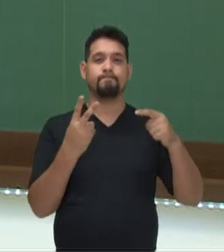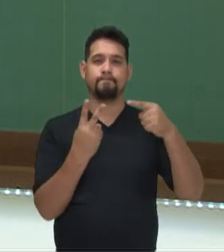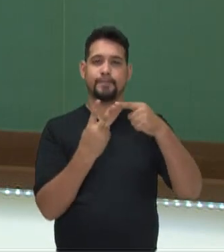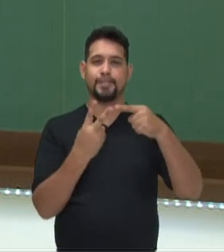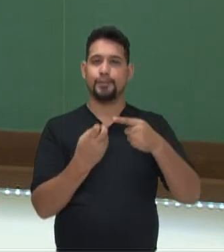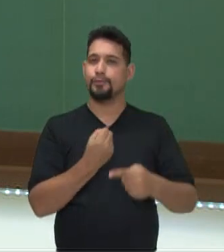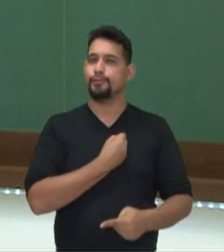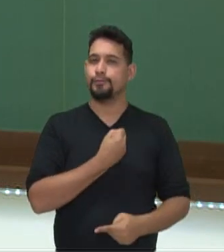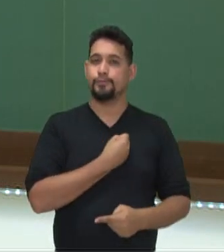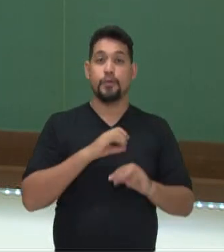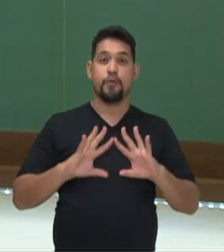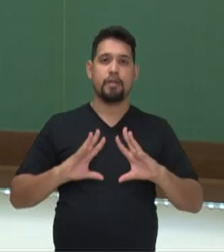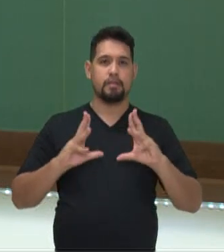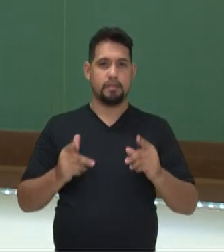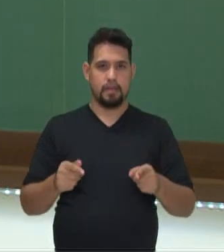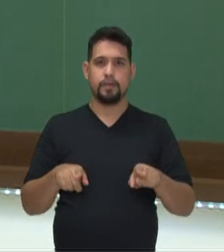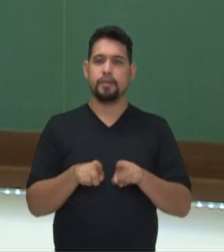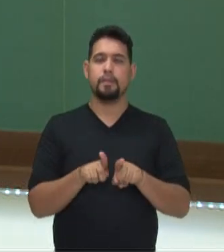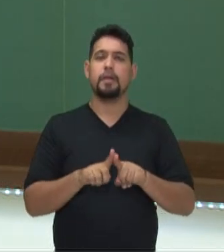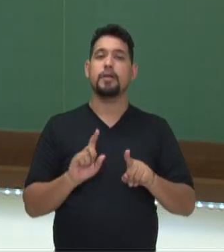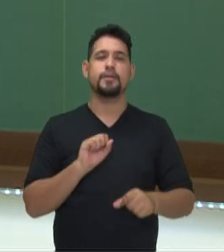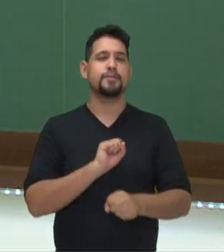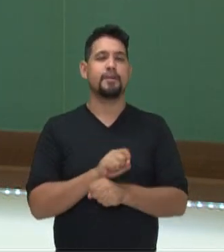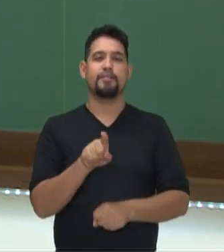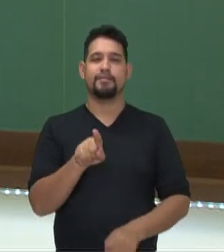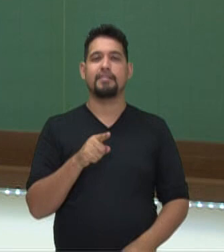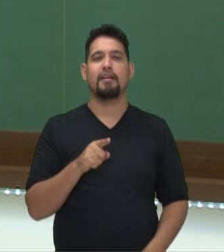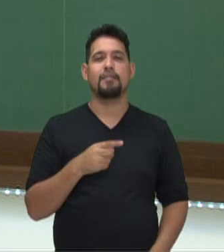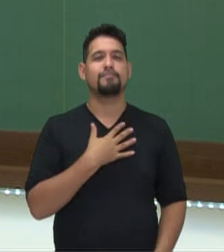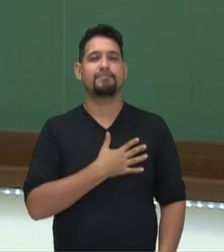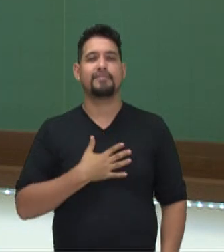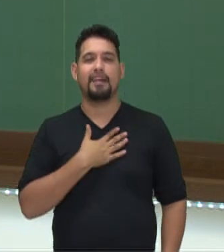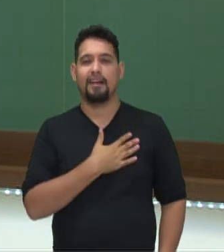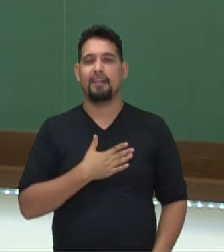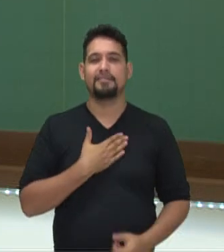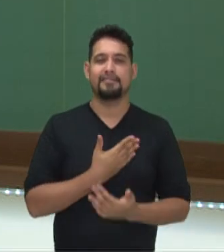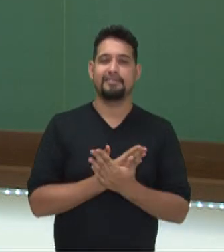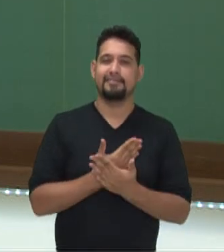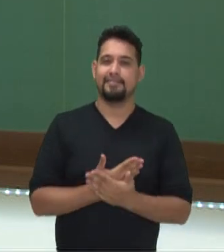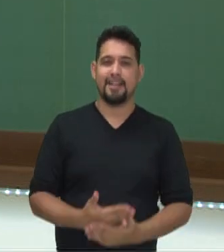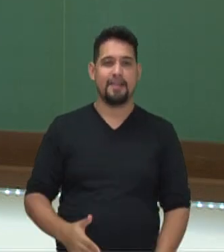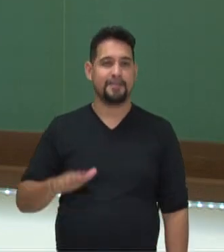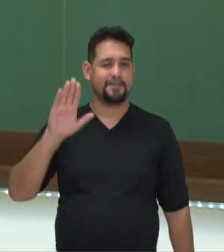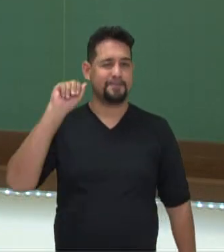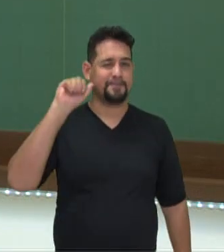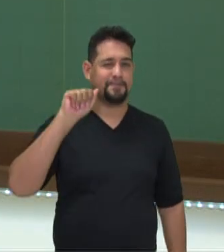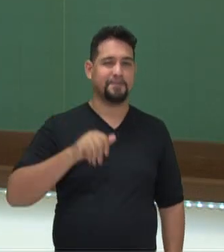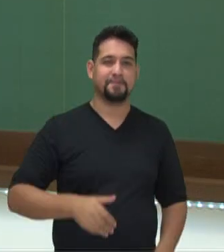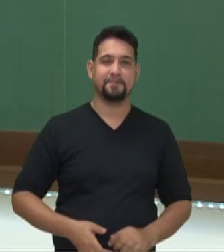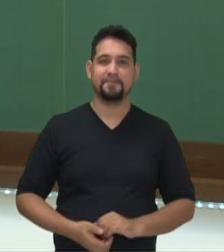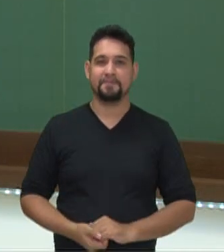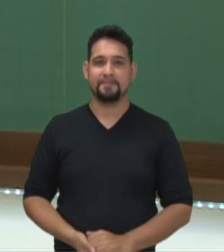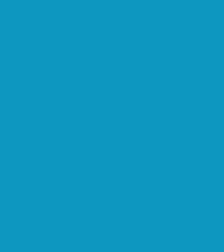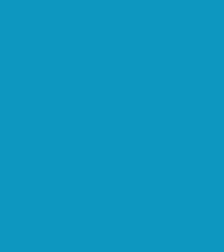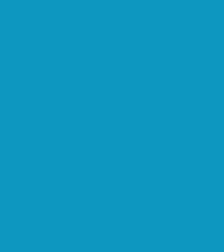dos números inteiros. Eu espero que vocês tenham gostado e até breve!